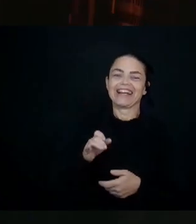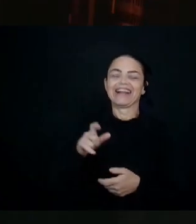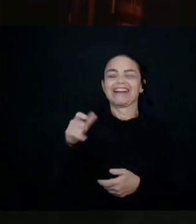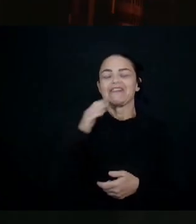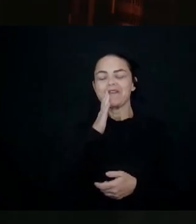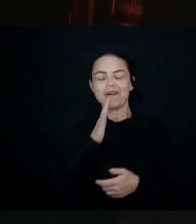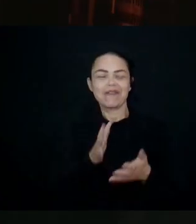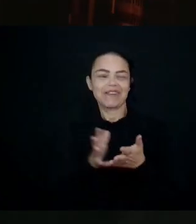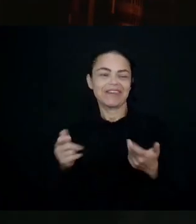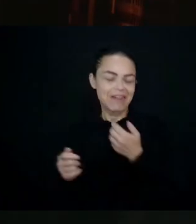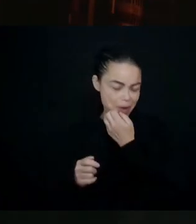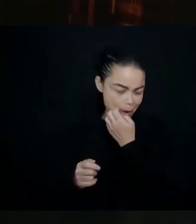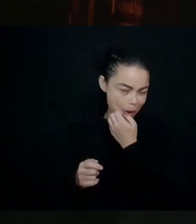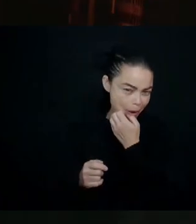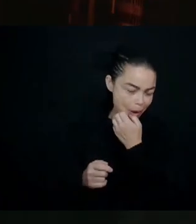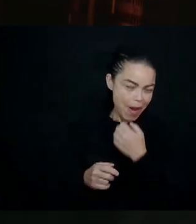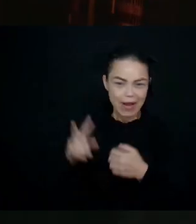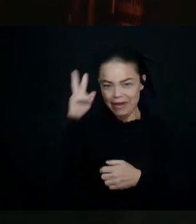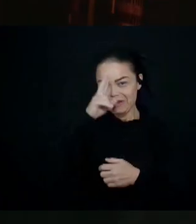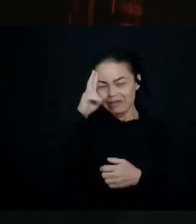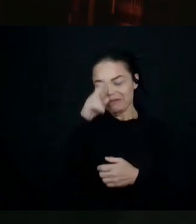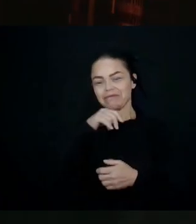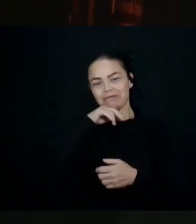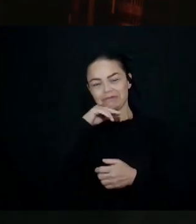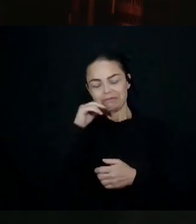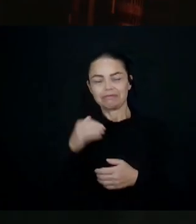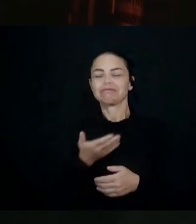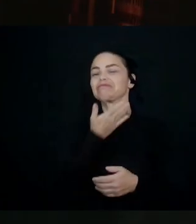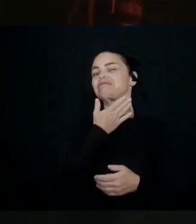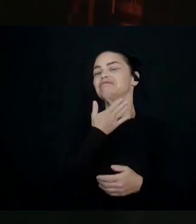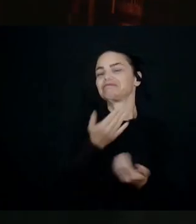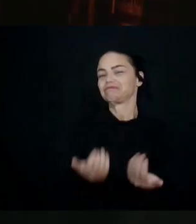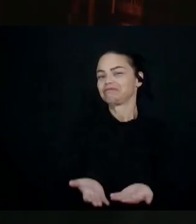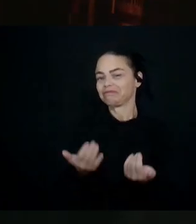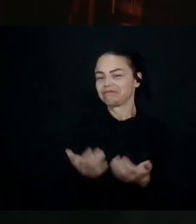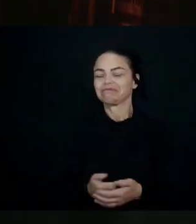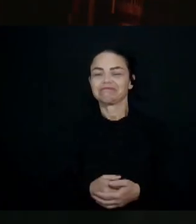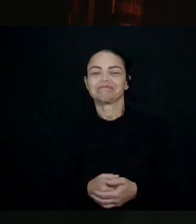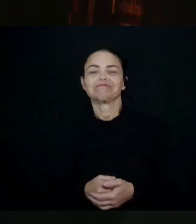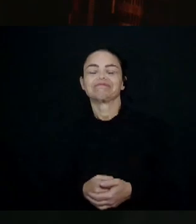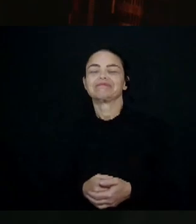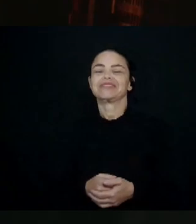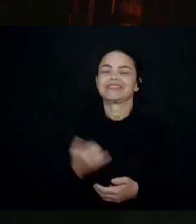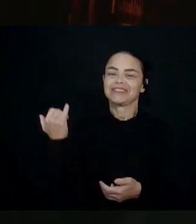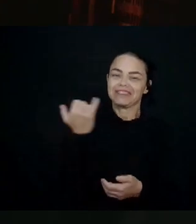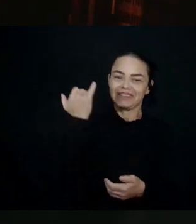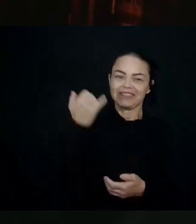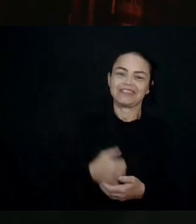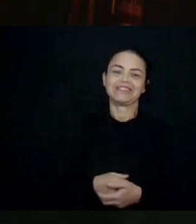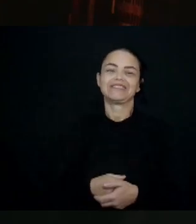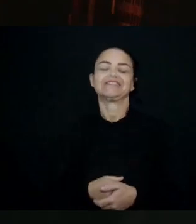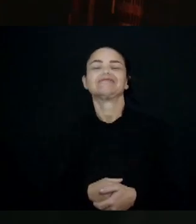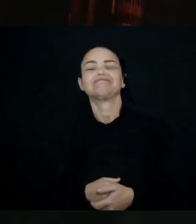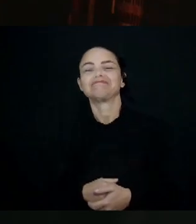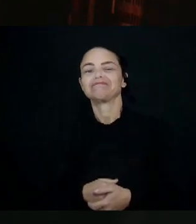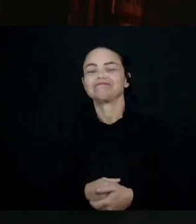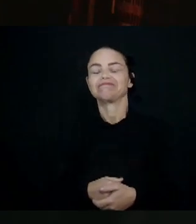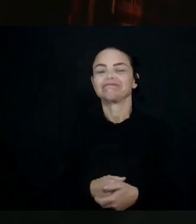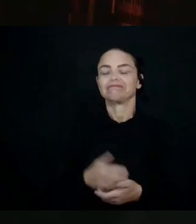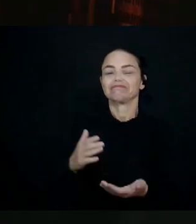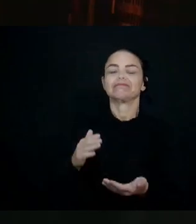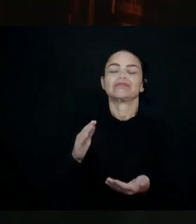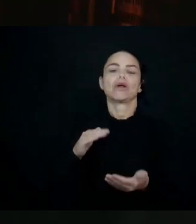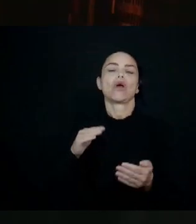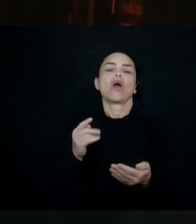gostoso. Segunda-feira, a gente com esse bate-papo leve, mas trazendo algo muito importante. A gente está falando do colecionismo